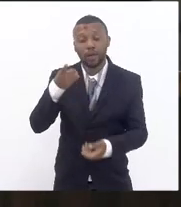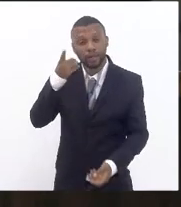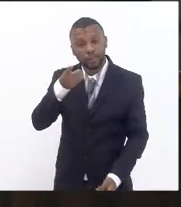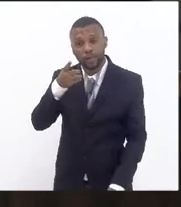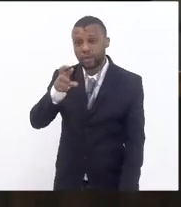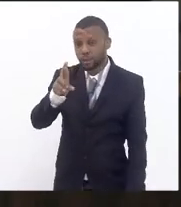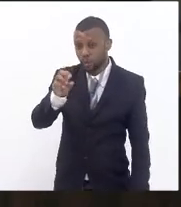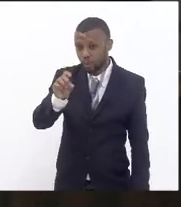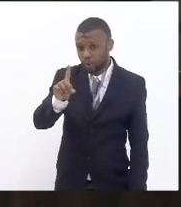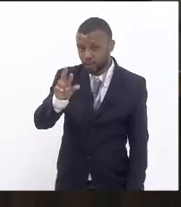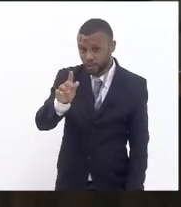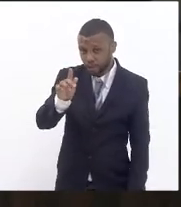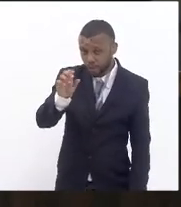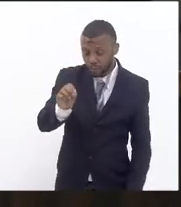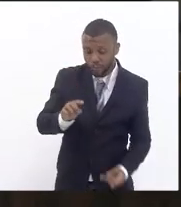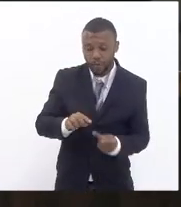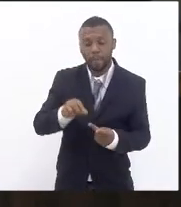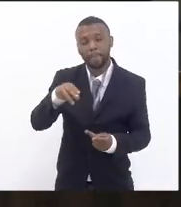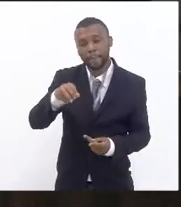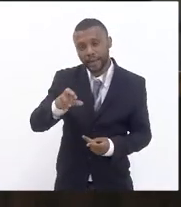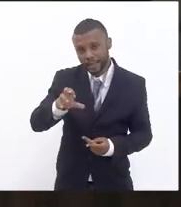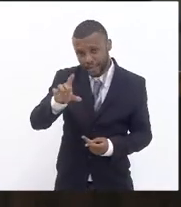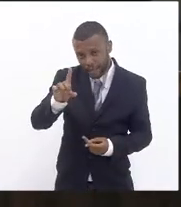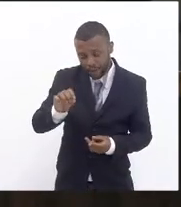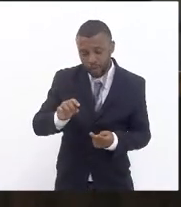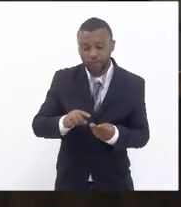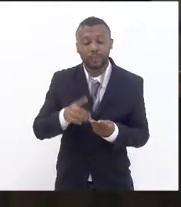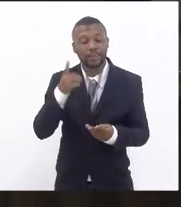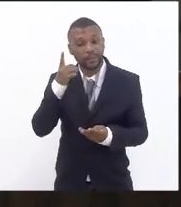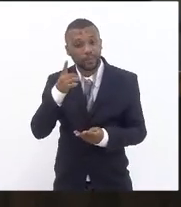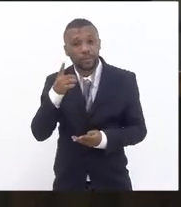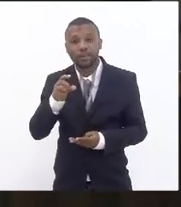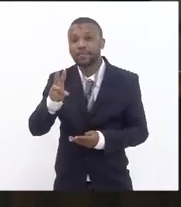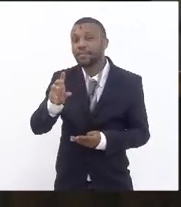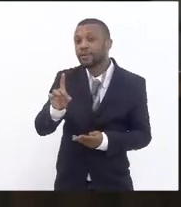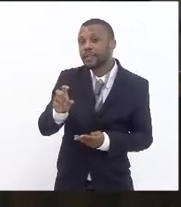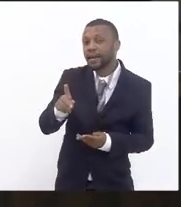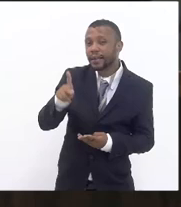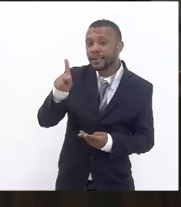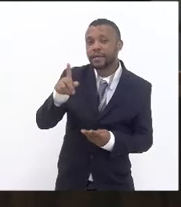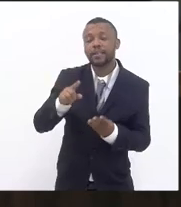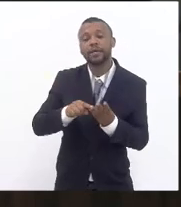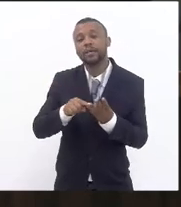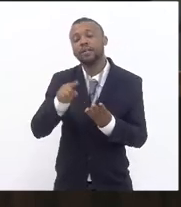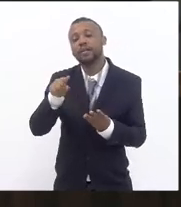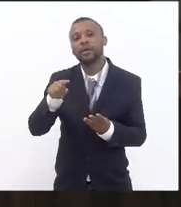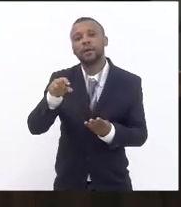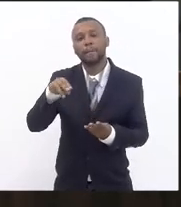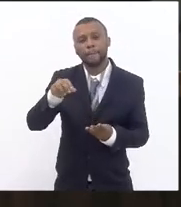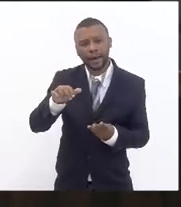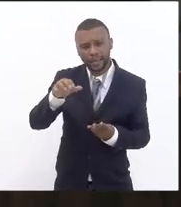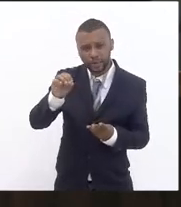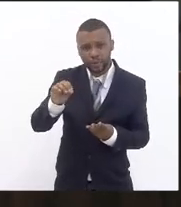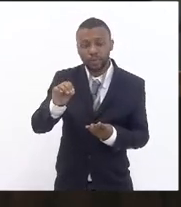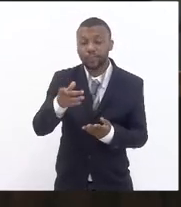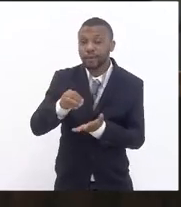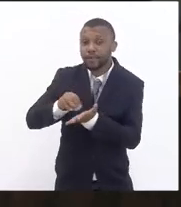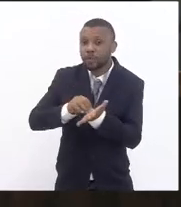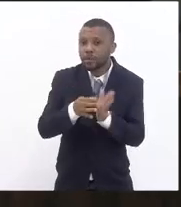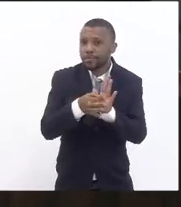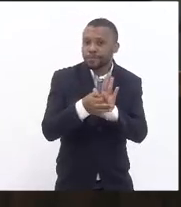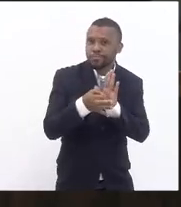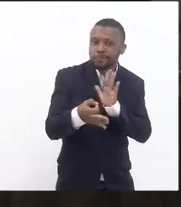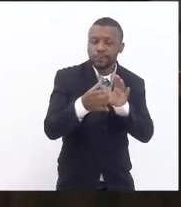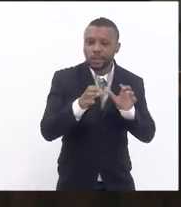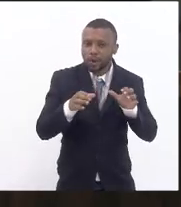Célia Jordão, deputado Valdeque Carneiro e Márcio Canella. Pendendo de pareceres das comissões de Constituição e Justiça, da